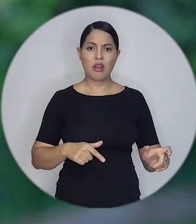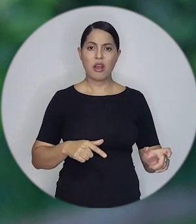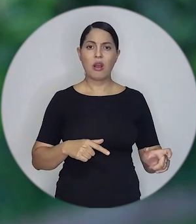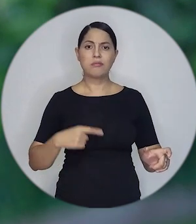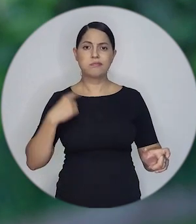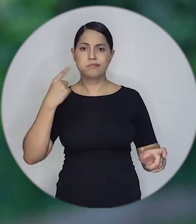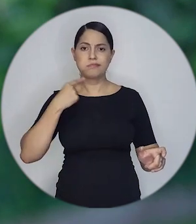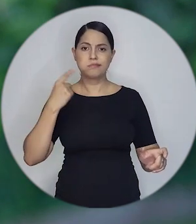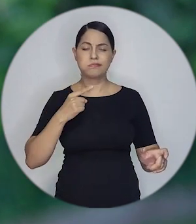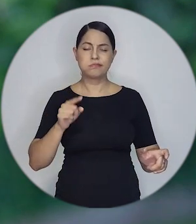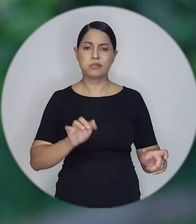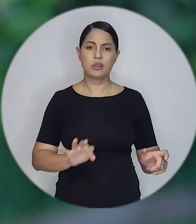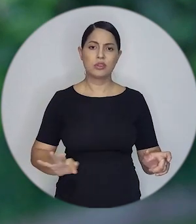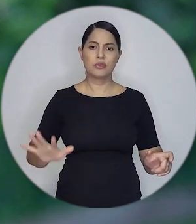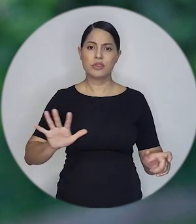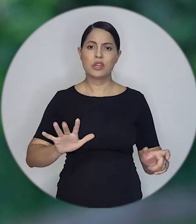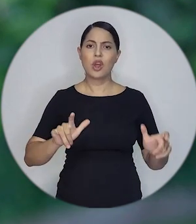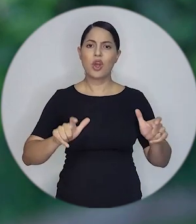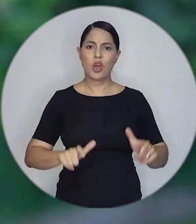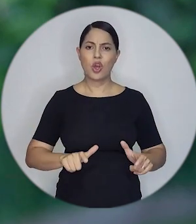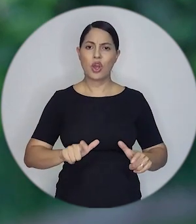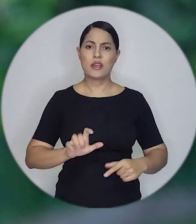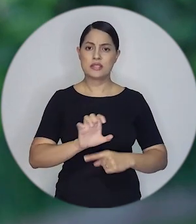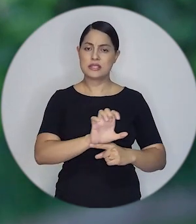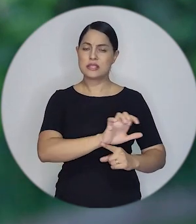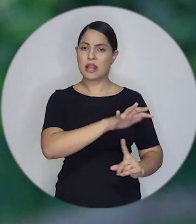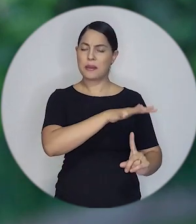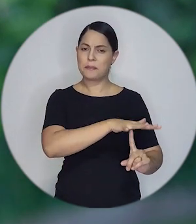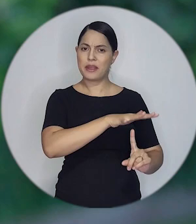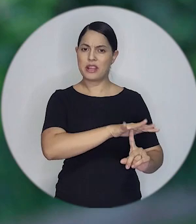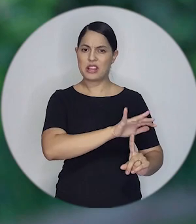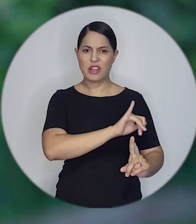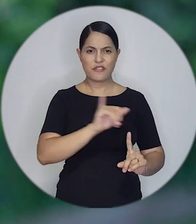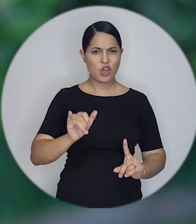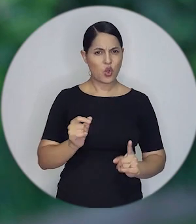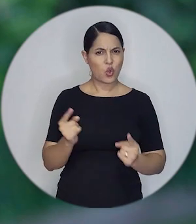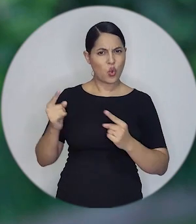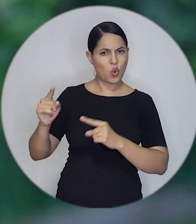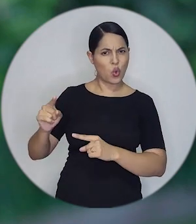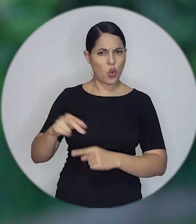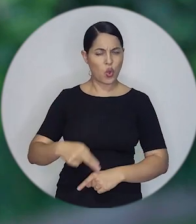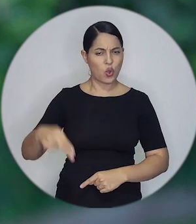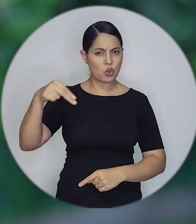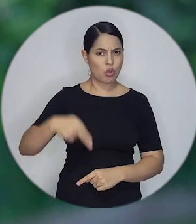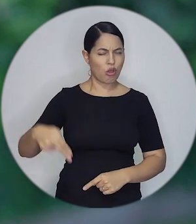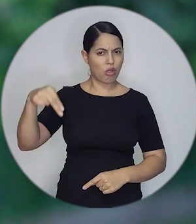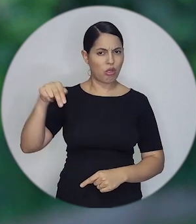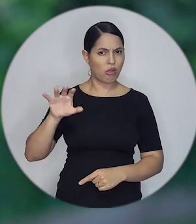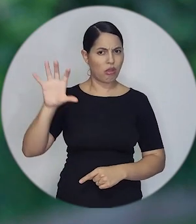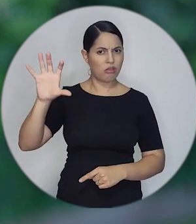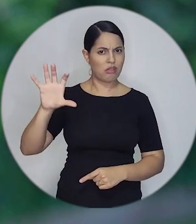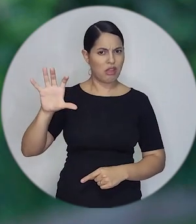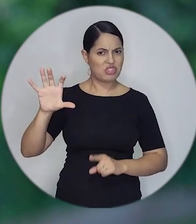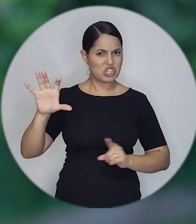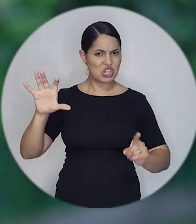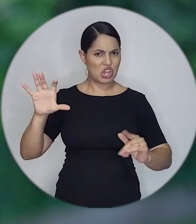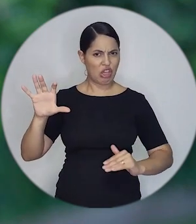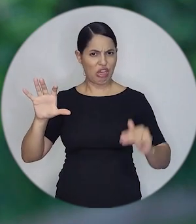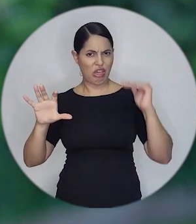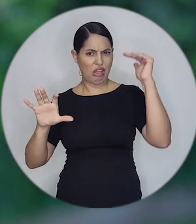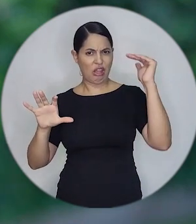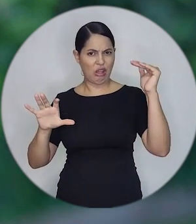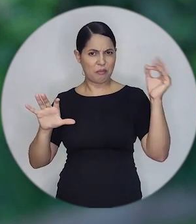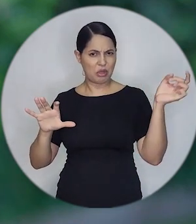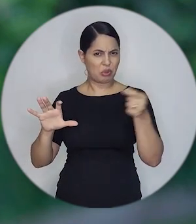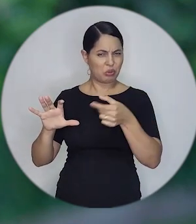desembargador federal do Paraná que afirmou que o Estado tem nível cultural superior ao das regiões Norte e Nordeste do país. A ordem